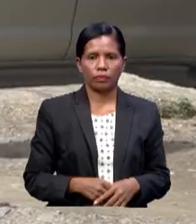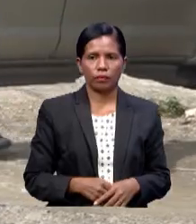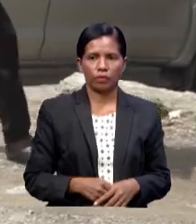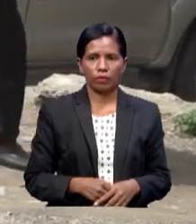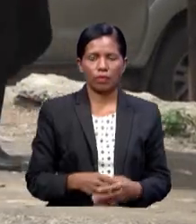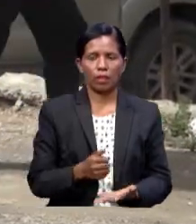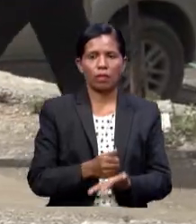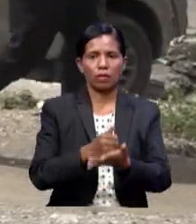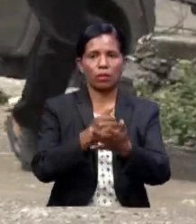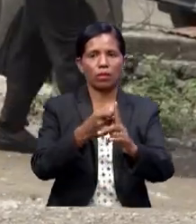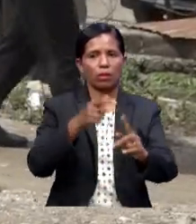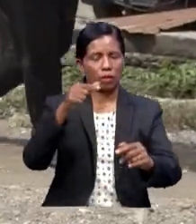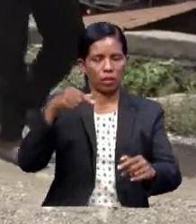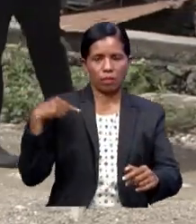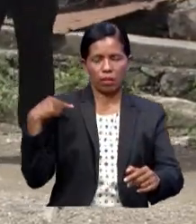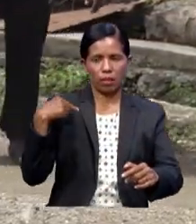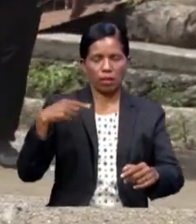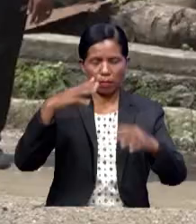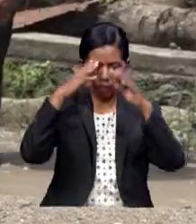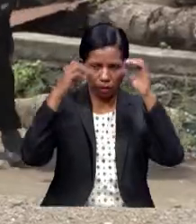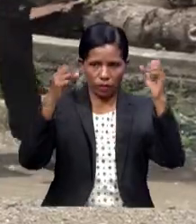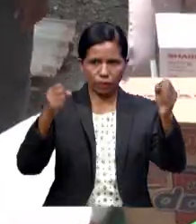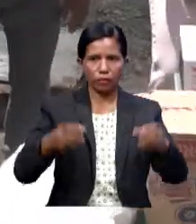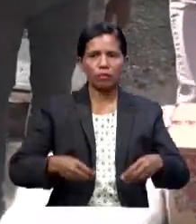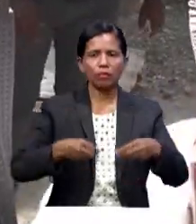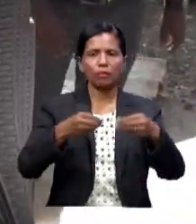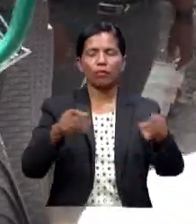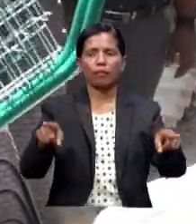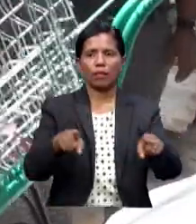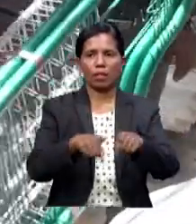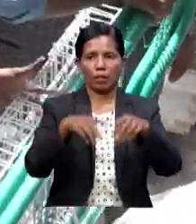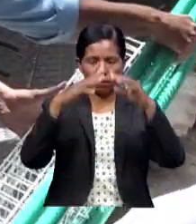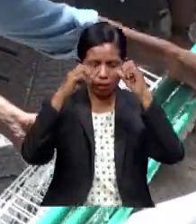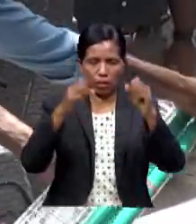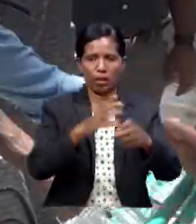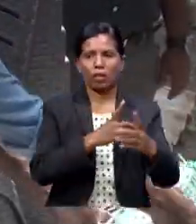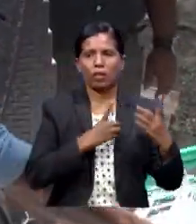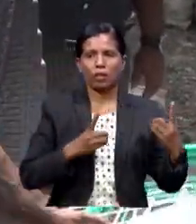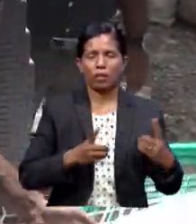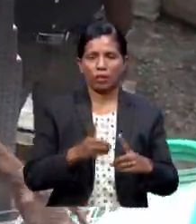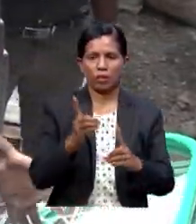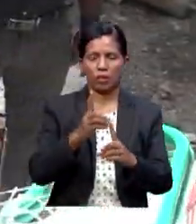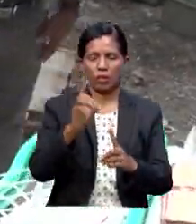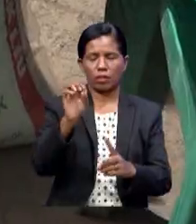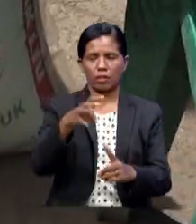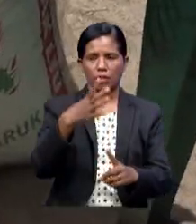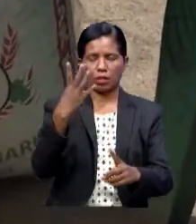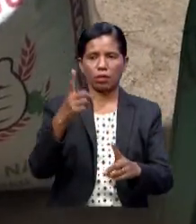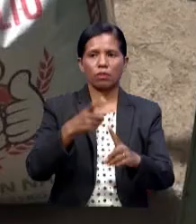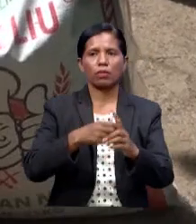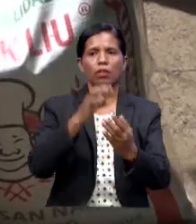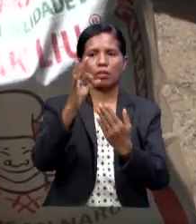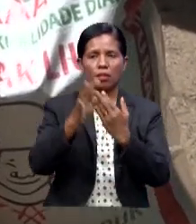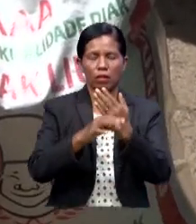Apoio no Gabinete Sociedade Civil Presidente da República oferece a Nessa Presidente Domi e a Loron Sanolor Sinhat Fulano Fevereiro no